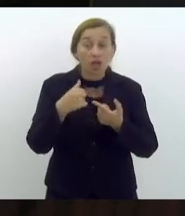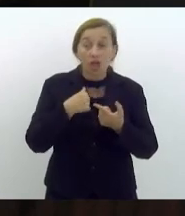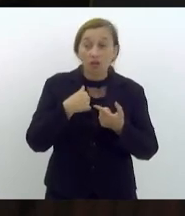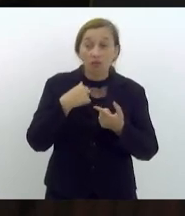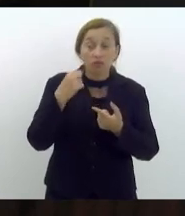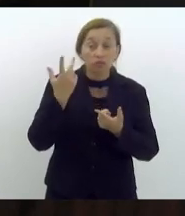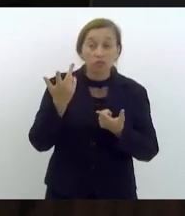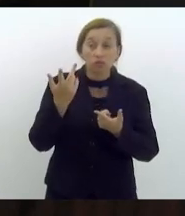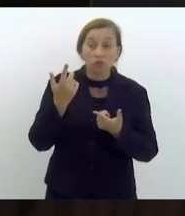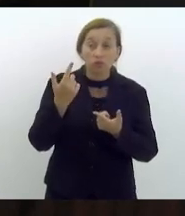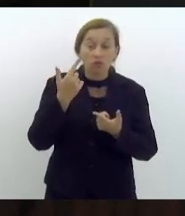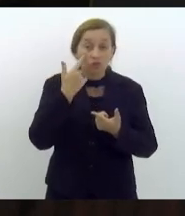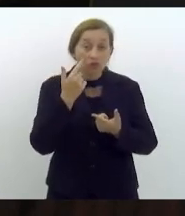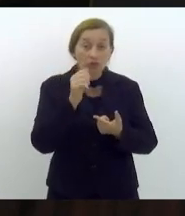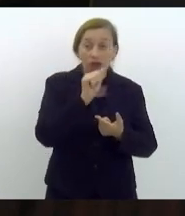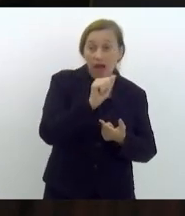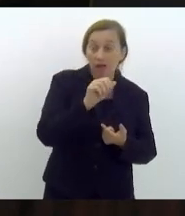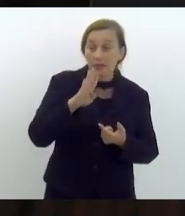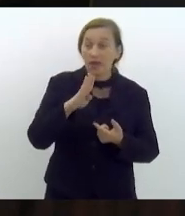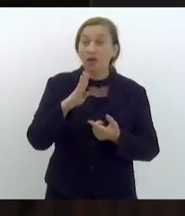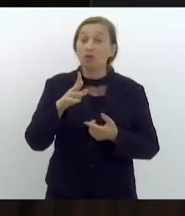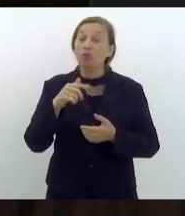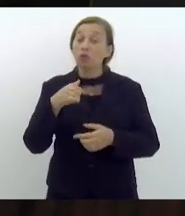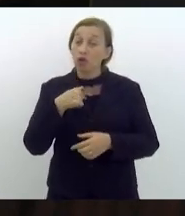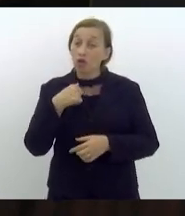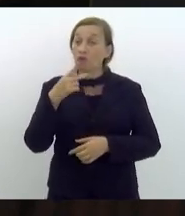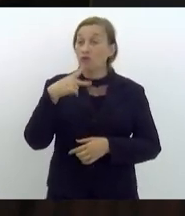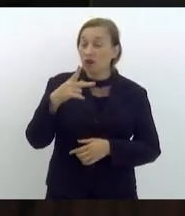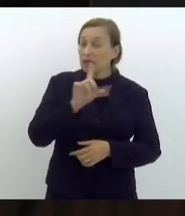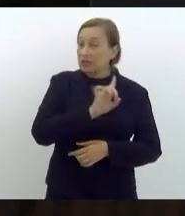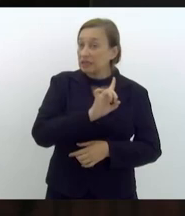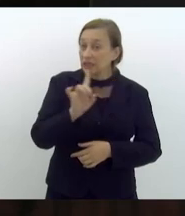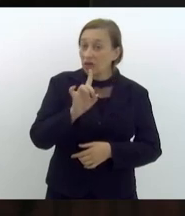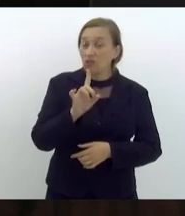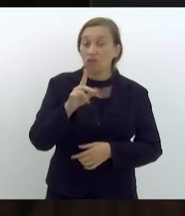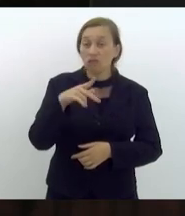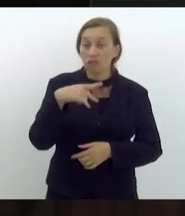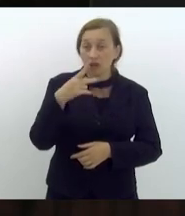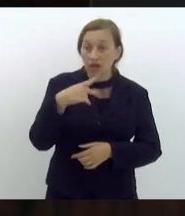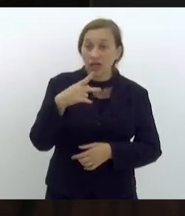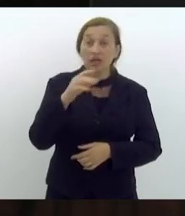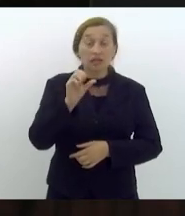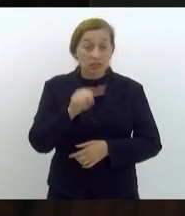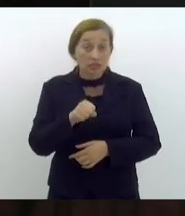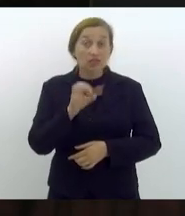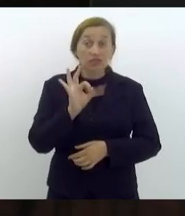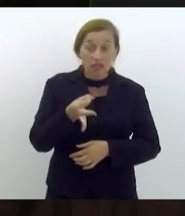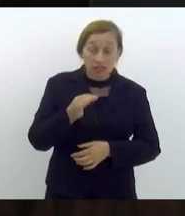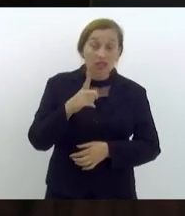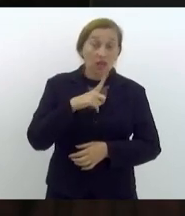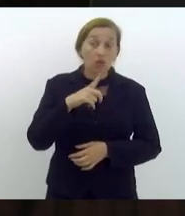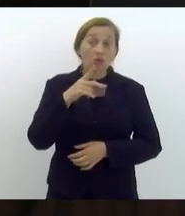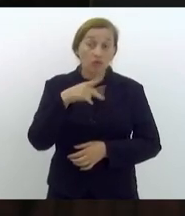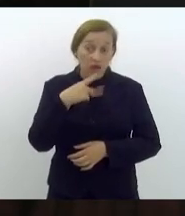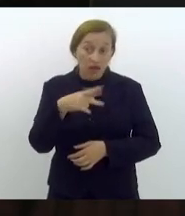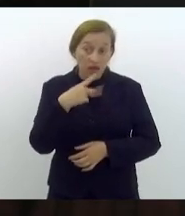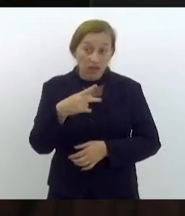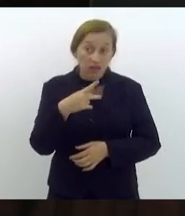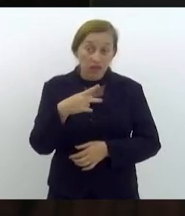olhando quando disseram que eu não cantei o projeto eu disse que sim porque eu tinha certeza que eu fiz